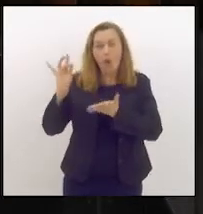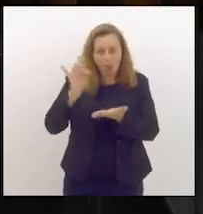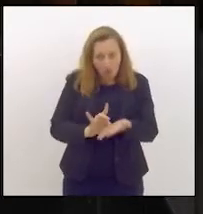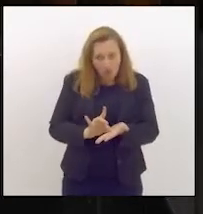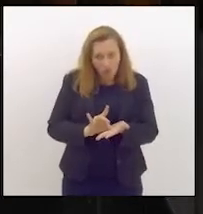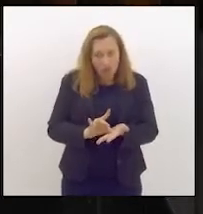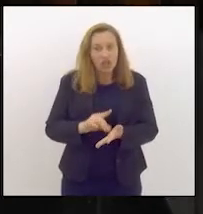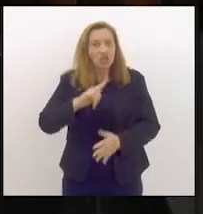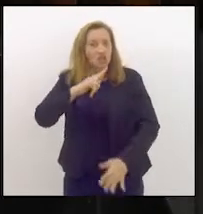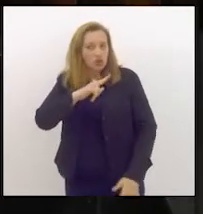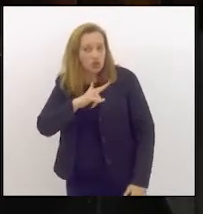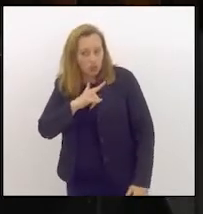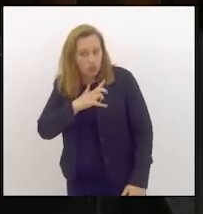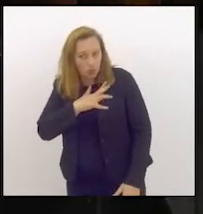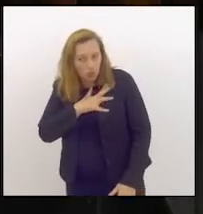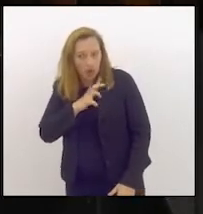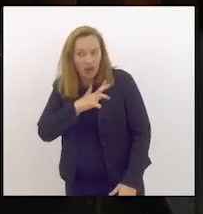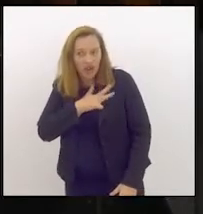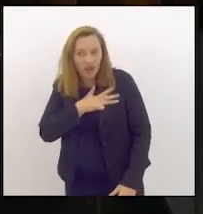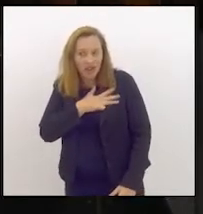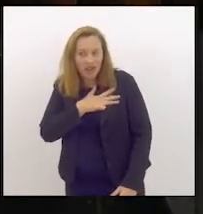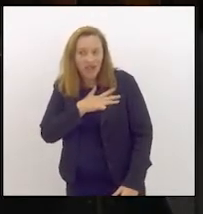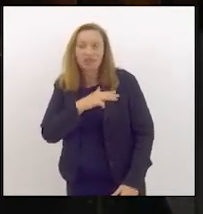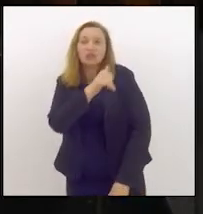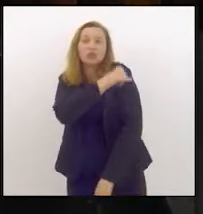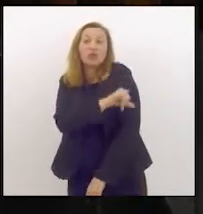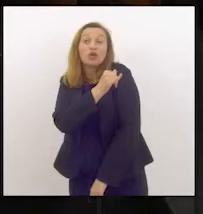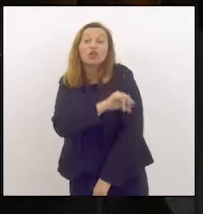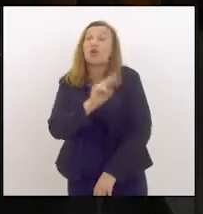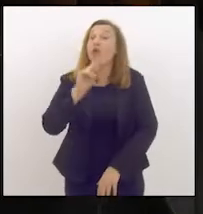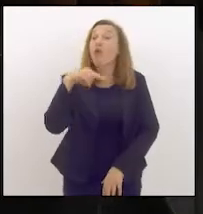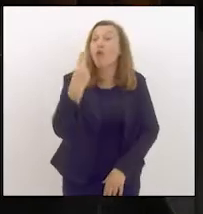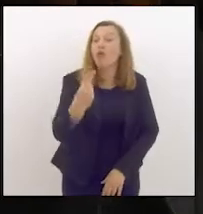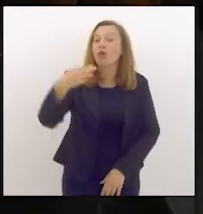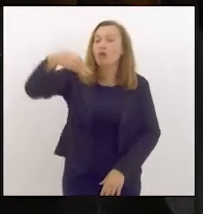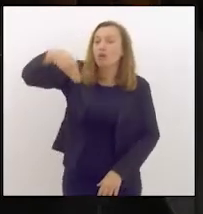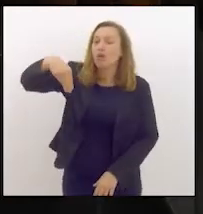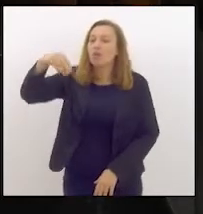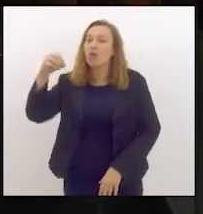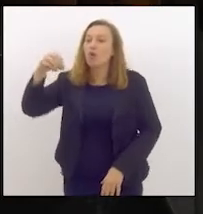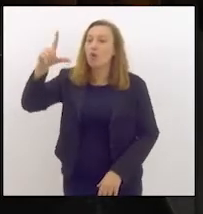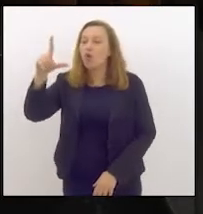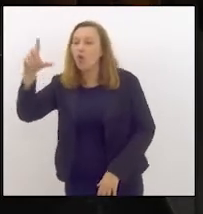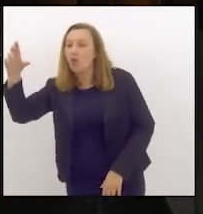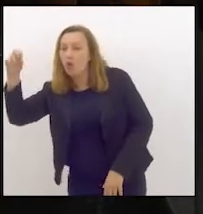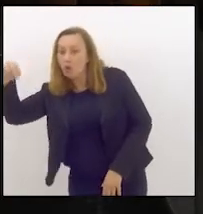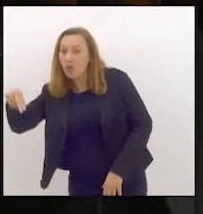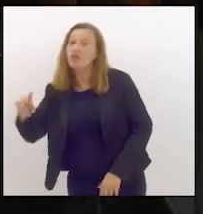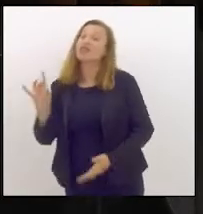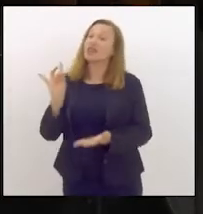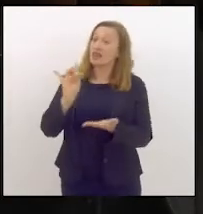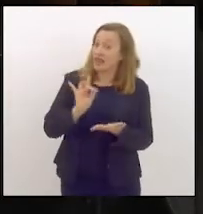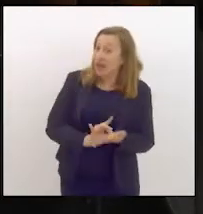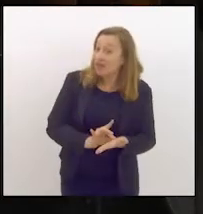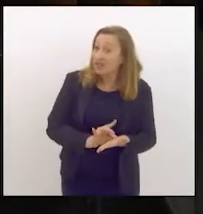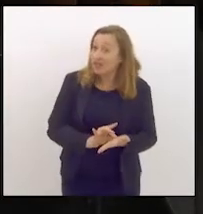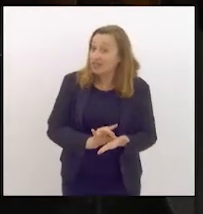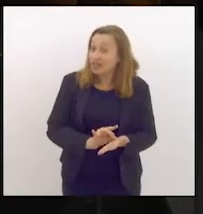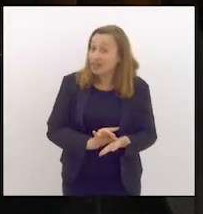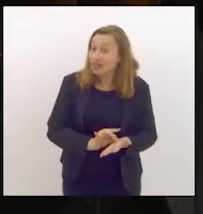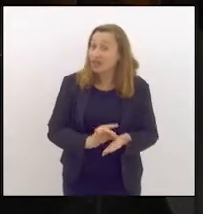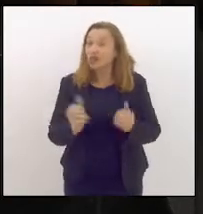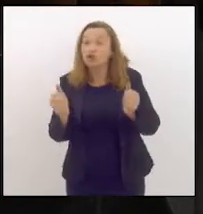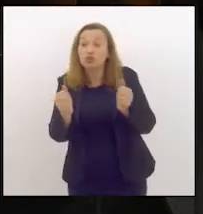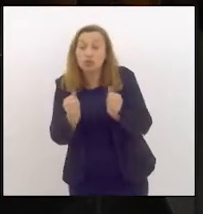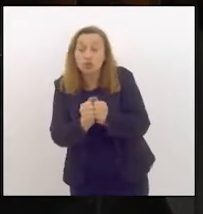de Lula no Rio de Janeiro ou será para Molon que é na verdade o autor